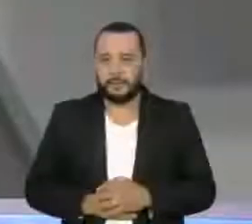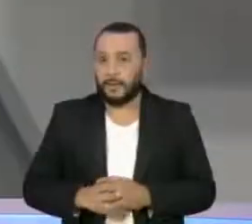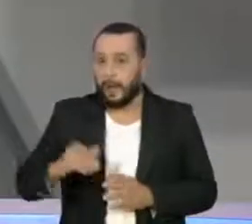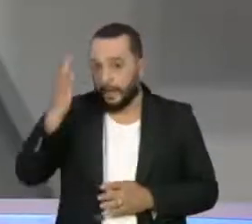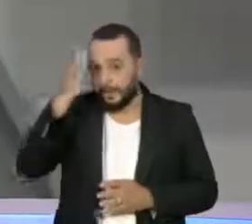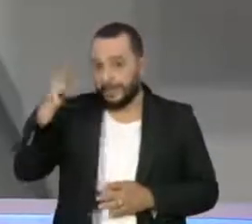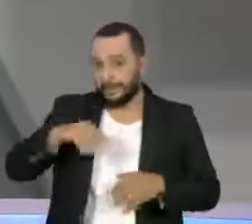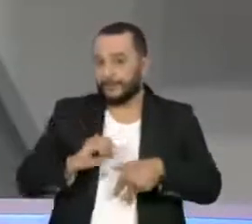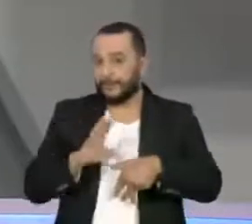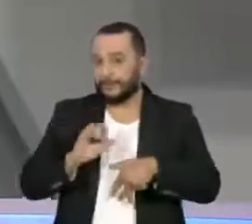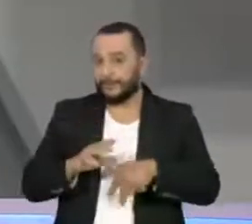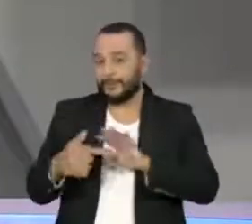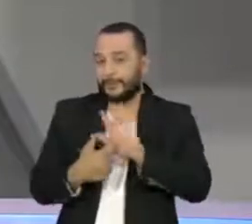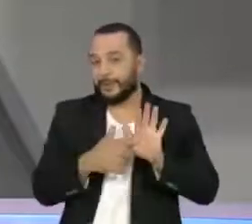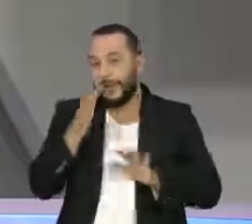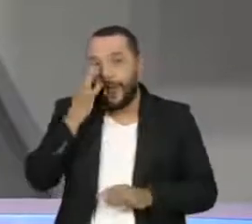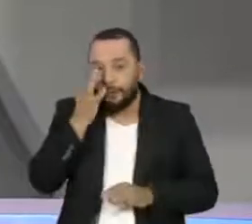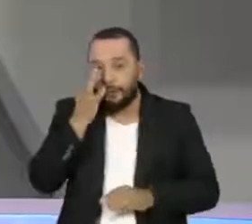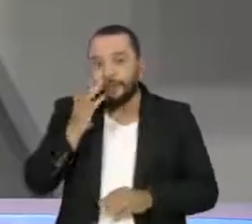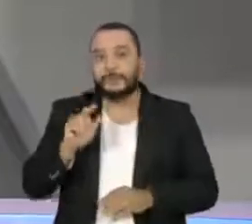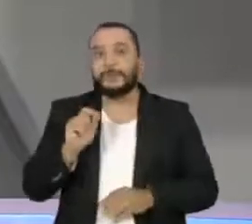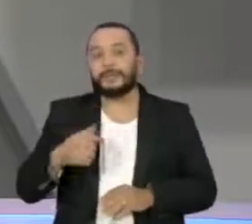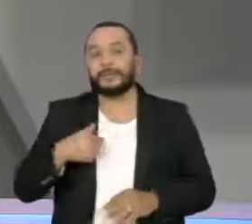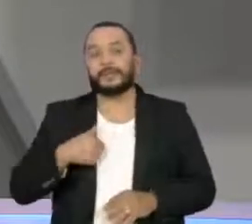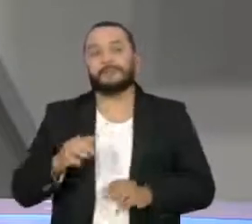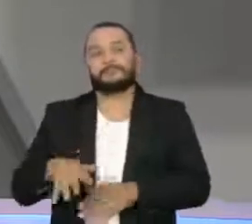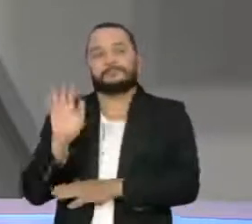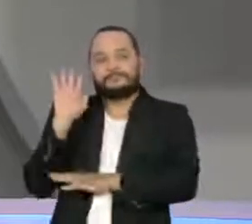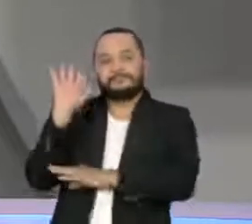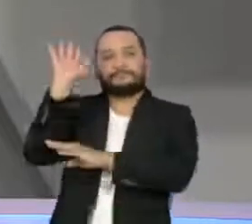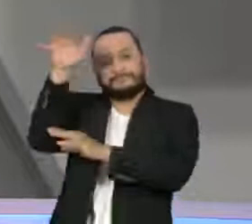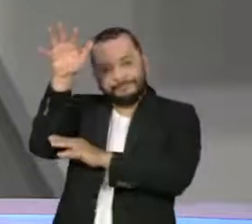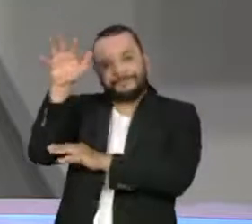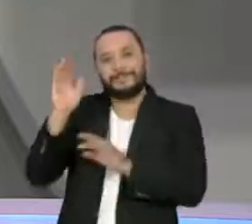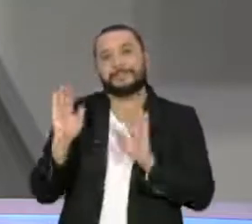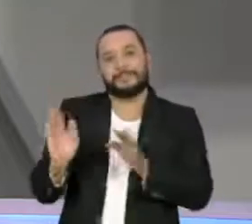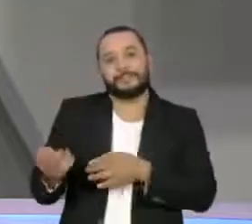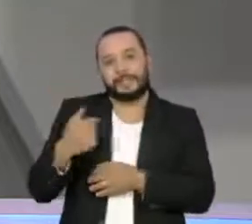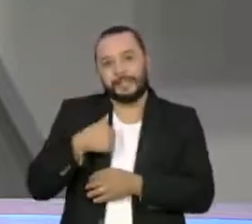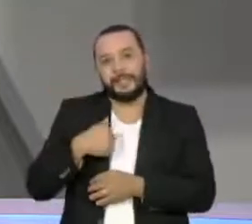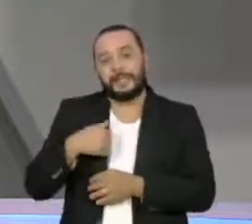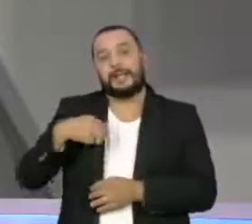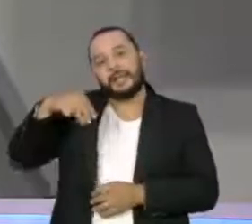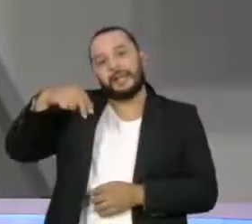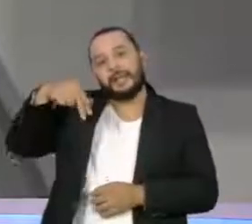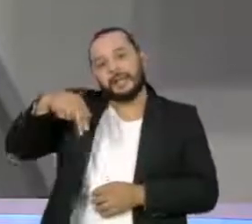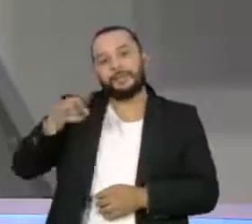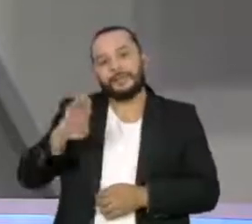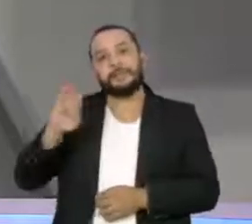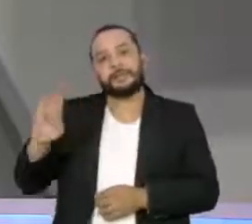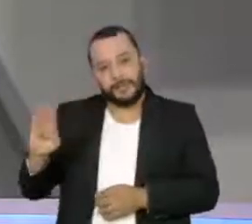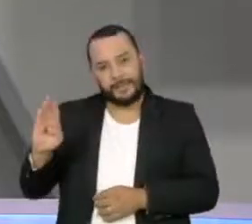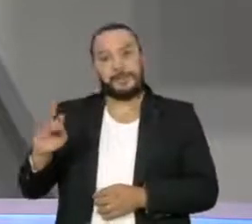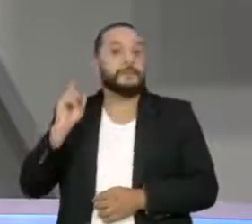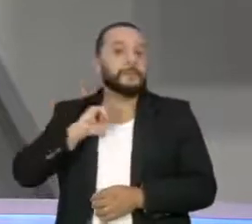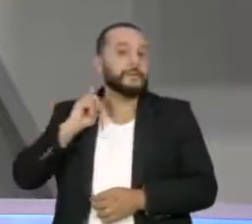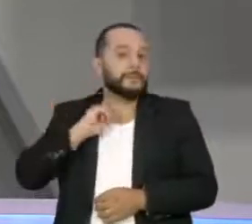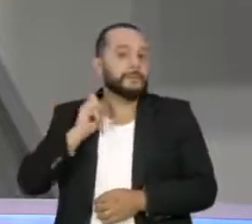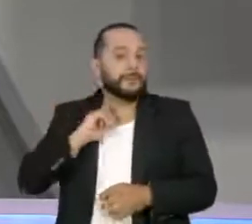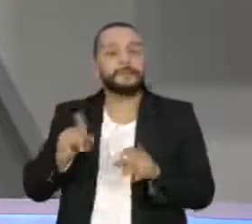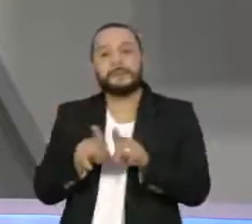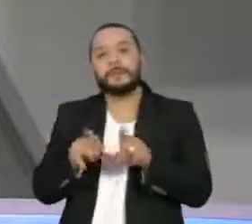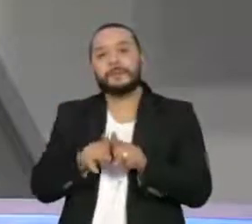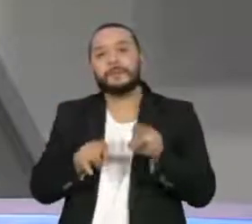Amanhã a TV Cultura mostra ao vivo para você um jogão de basquete entre o último campeão do NBB, o Flamengo, e uma das forças do interior